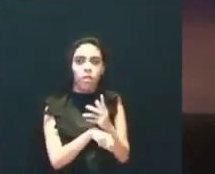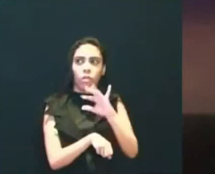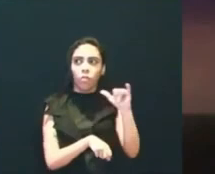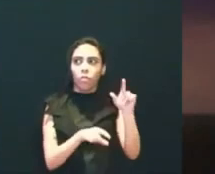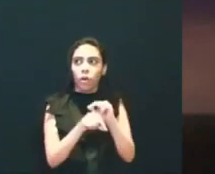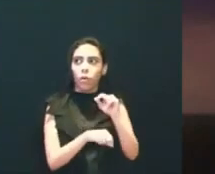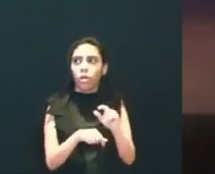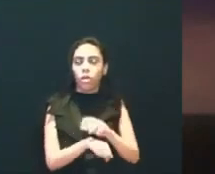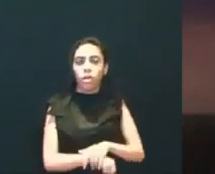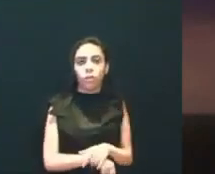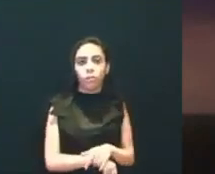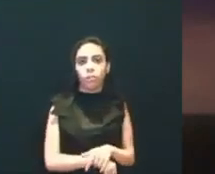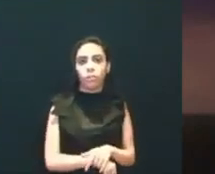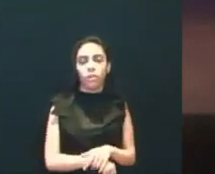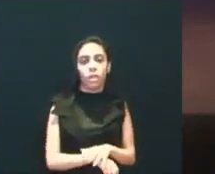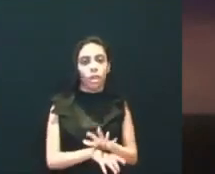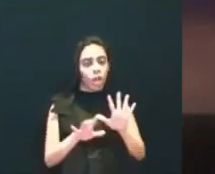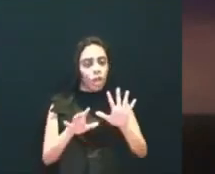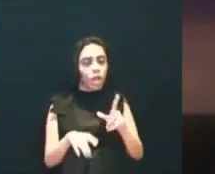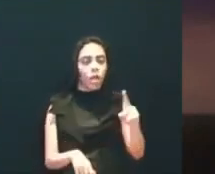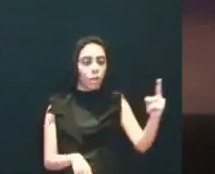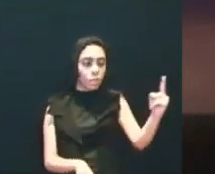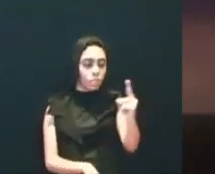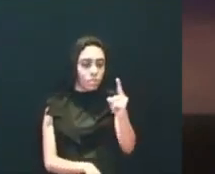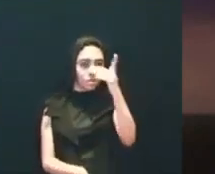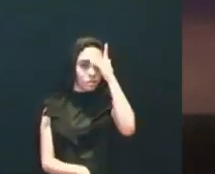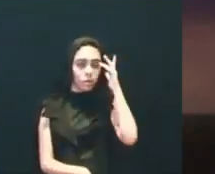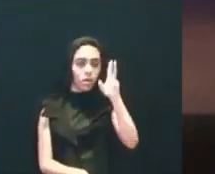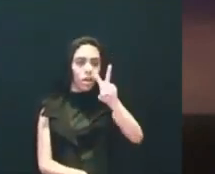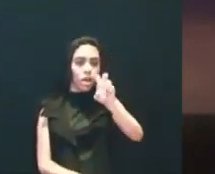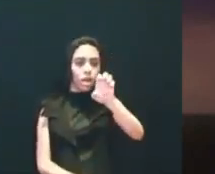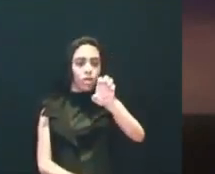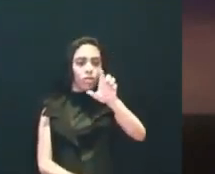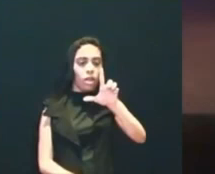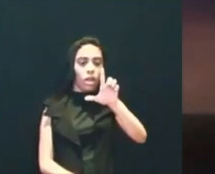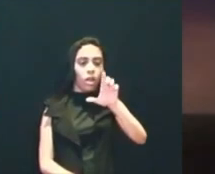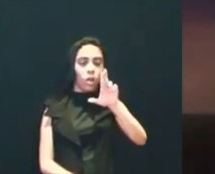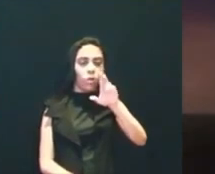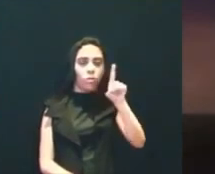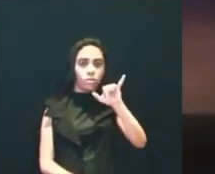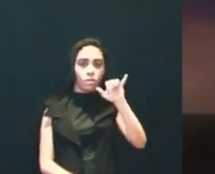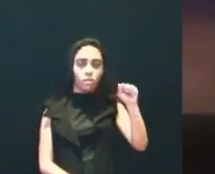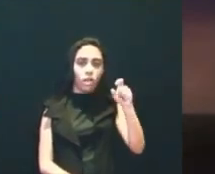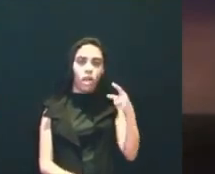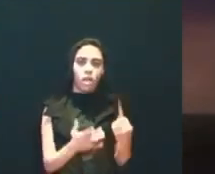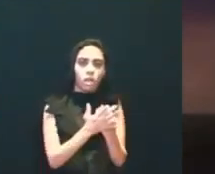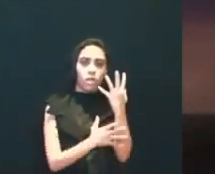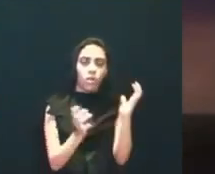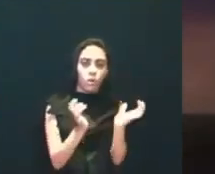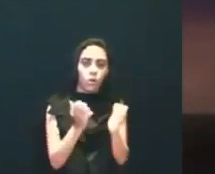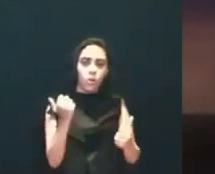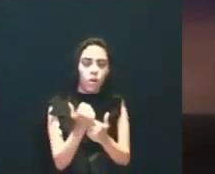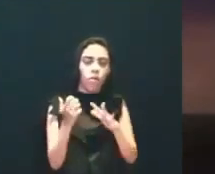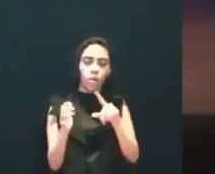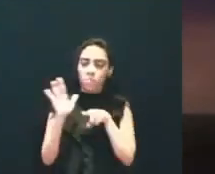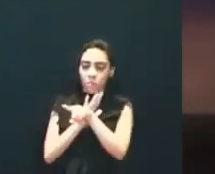aqui um parênteses para receber a dona Velúzia, que é a fundadora do GAPA. Ela tem uma perguntinha para o doutor